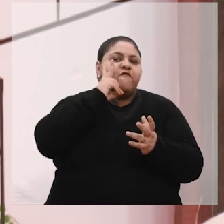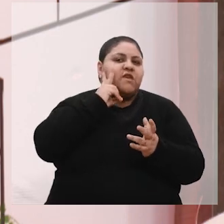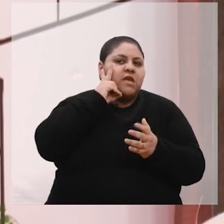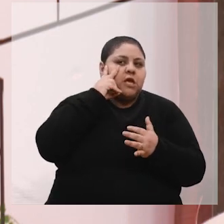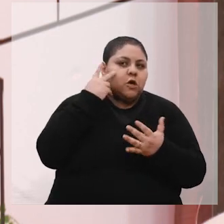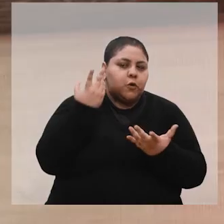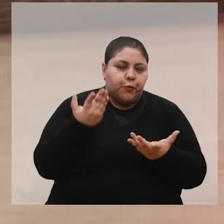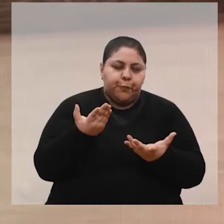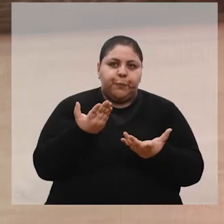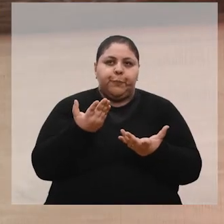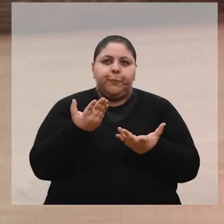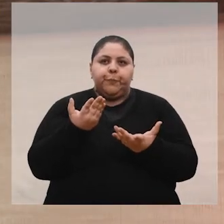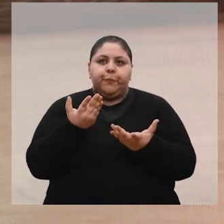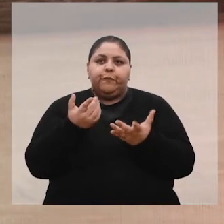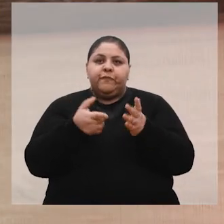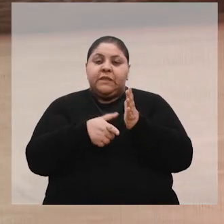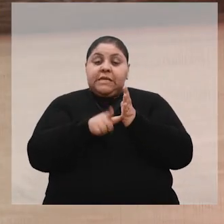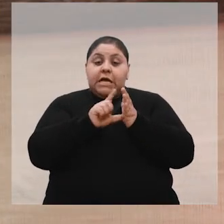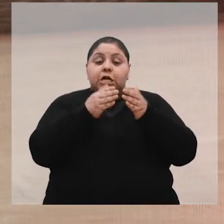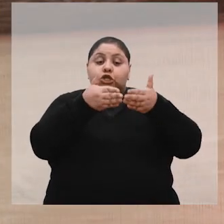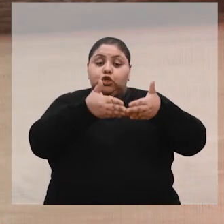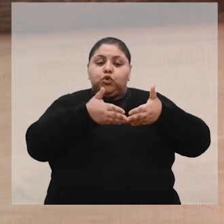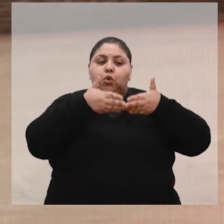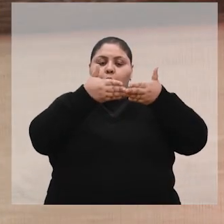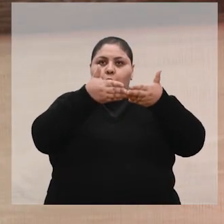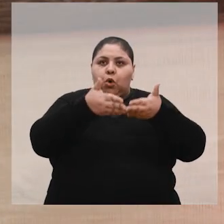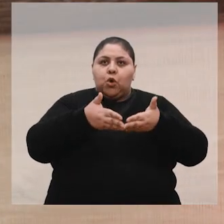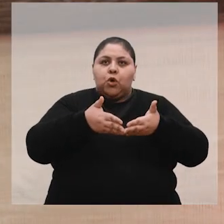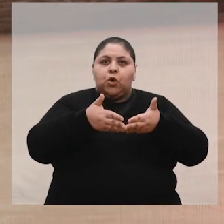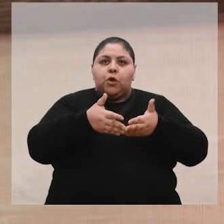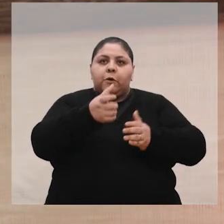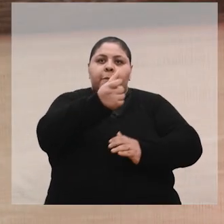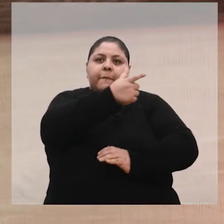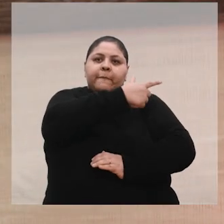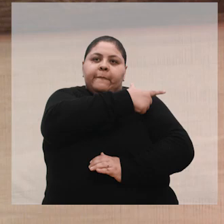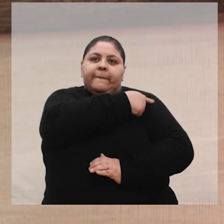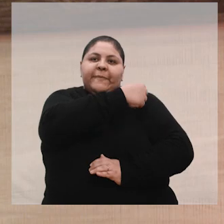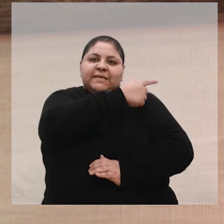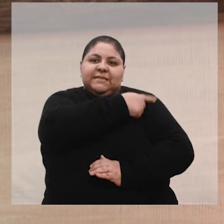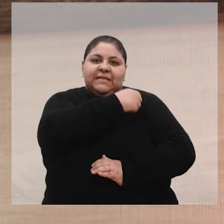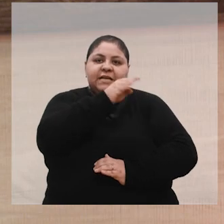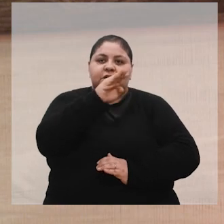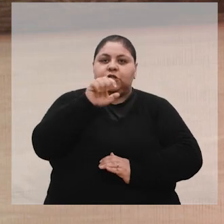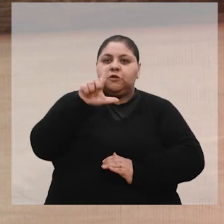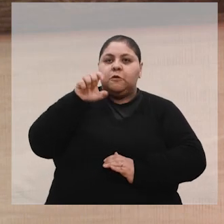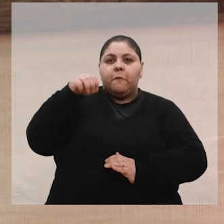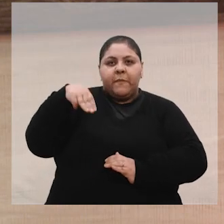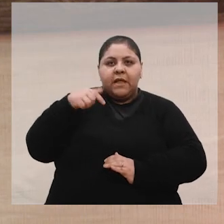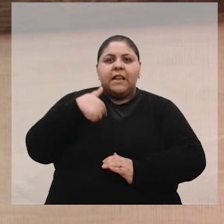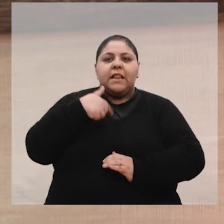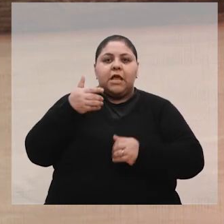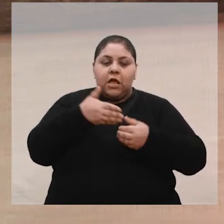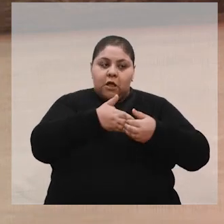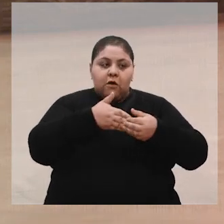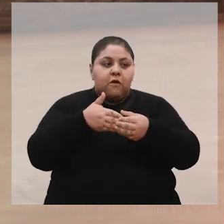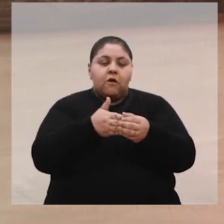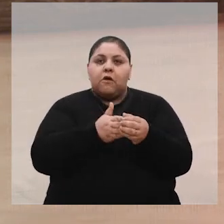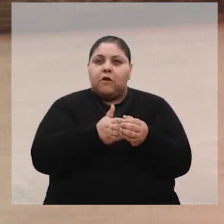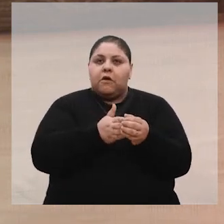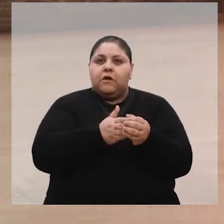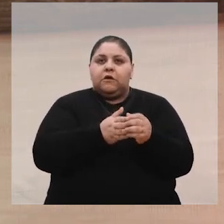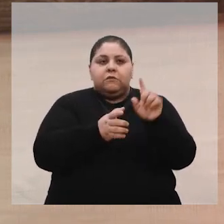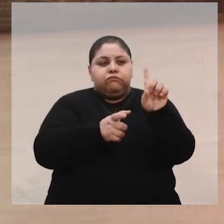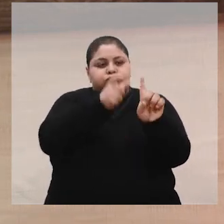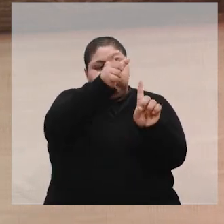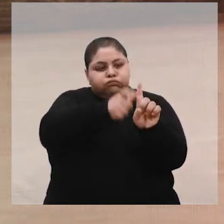vinho, antes do Porto ainda, os pastéis de Belém, e aí o acompanhamento de